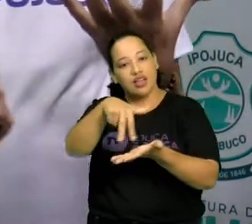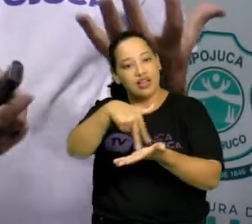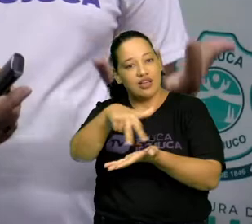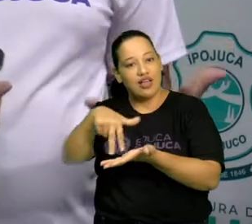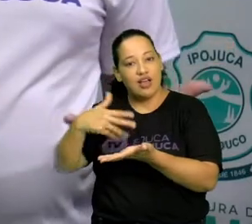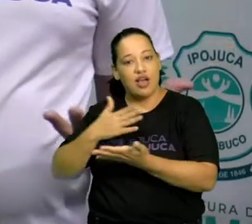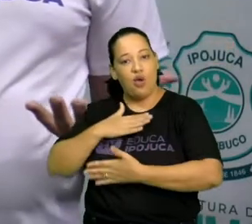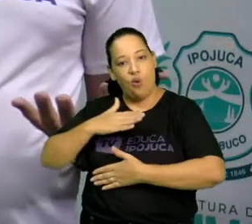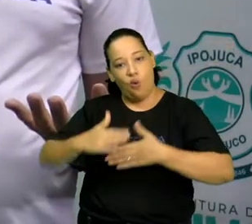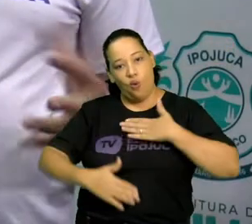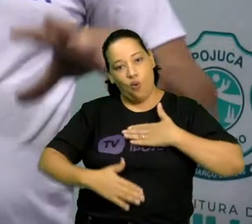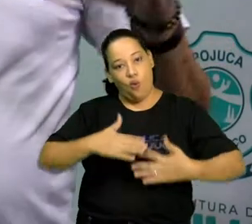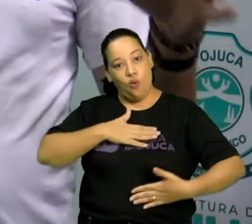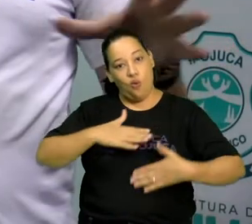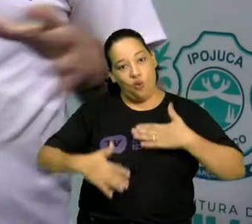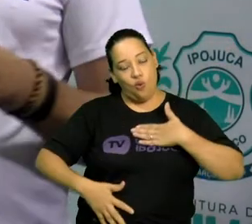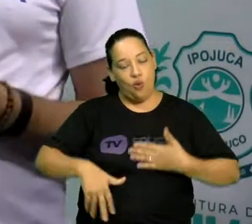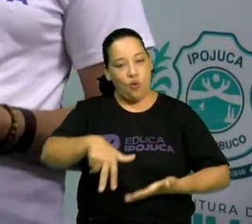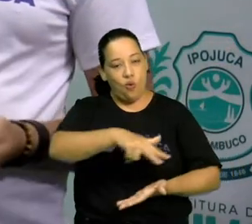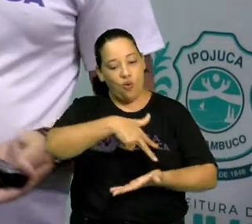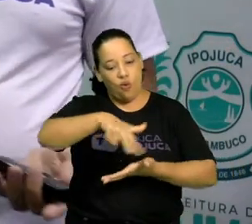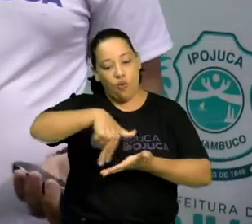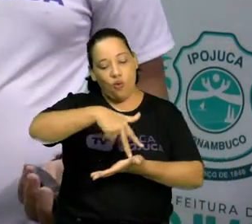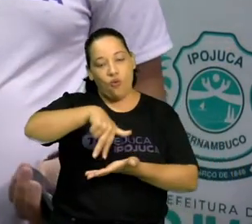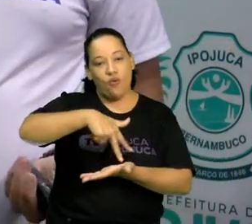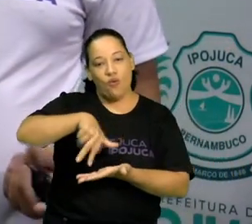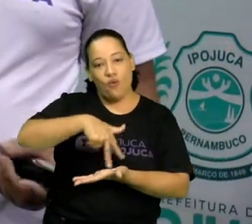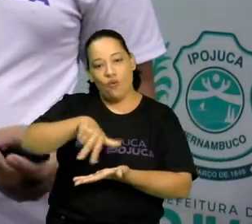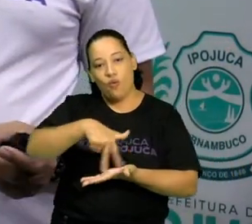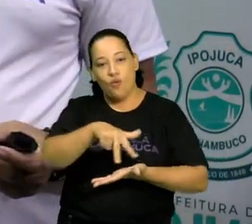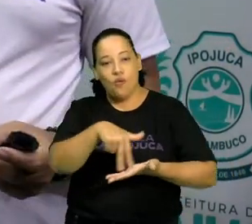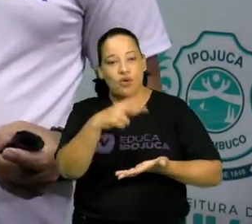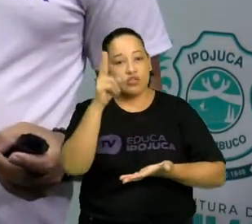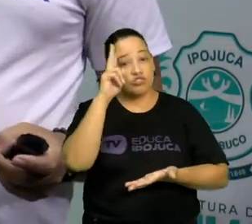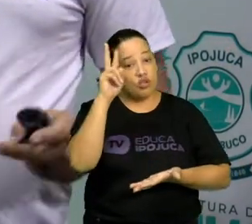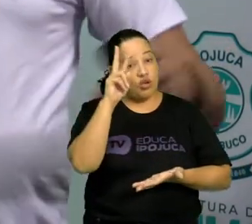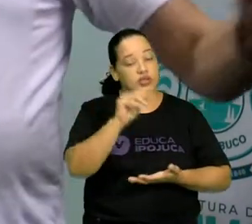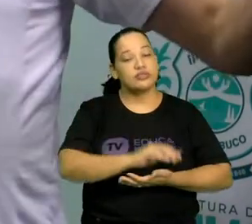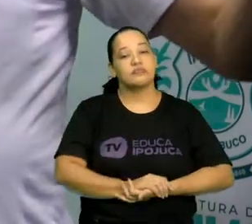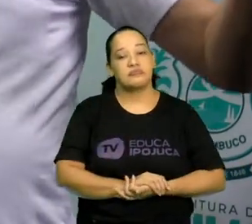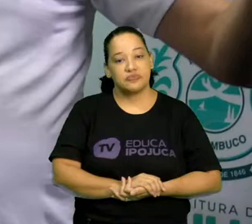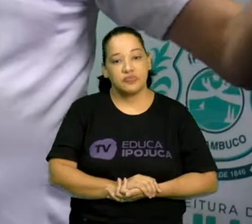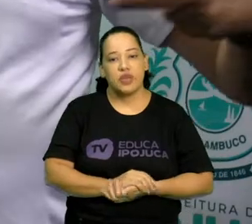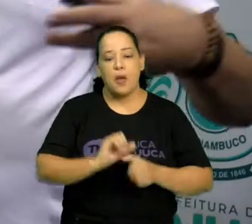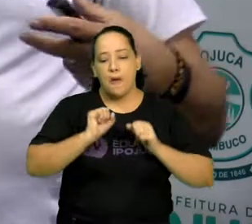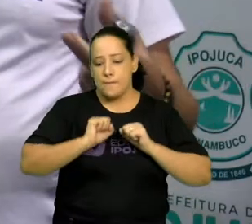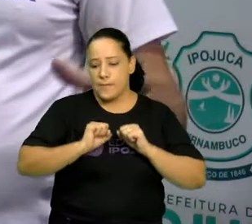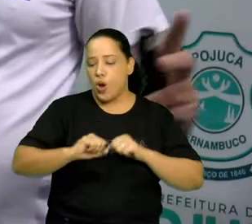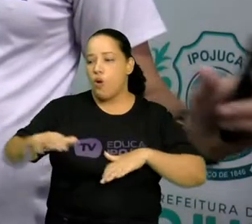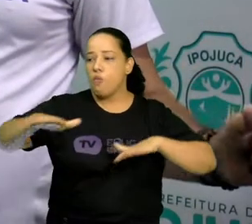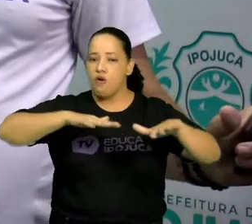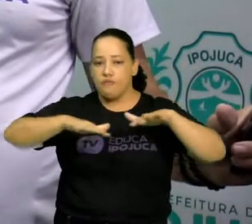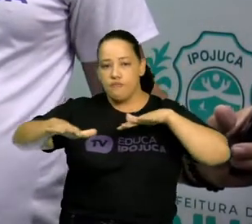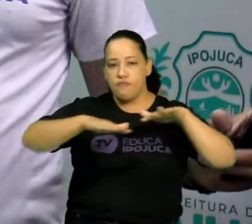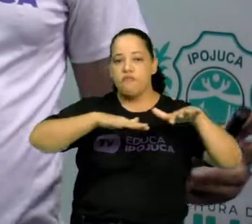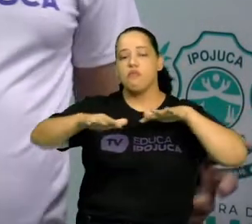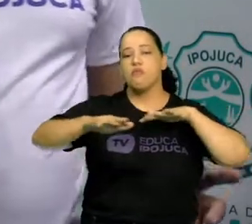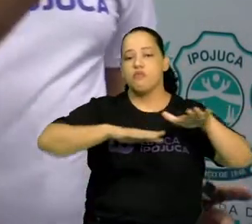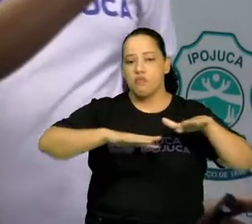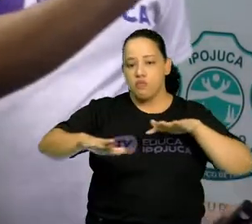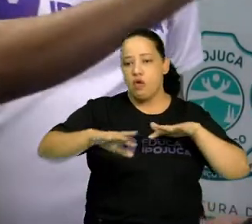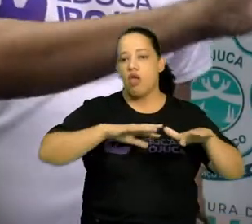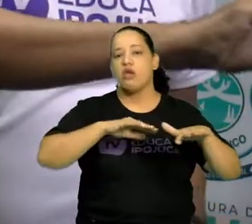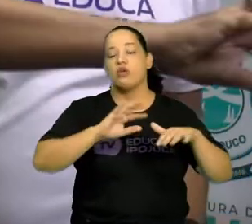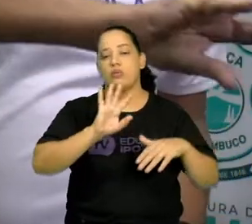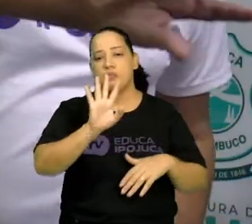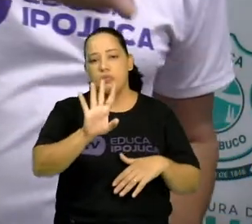conta histórias. Um espetáculo de dança, ele pode ser, pode ter movimentos aleatórios, mas ele pode